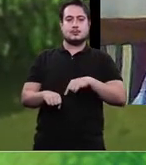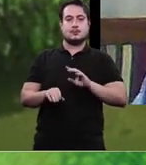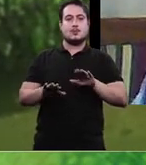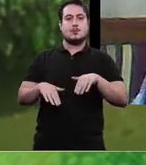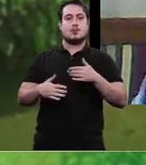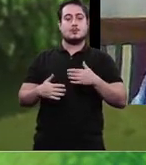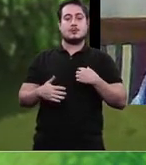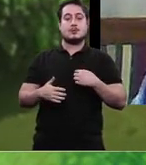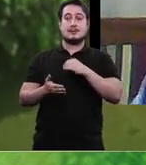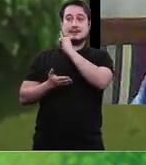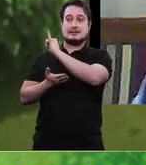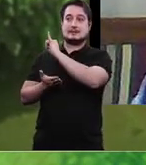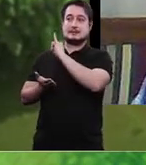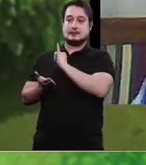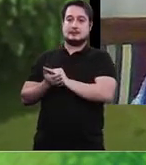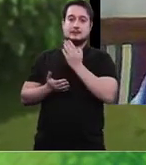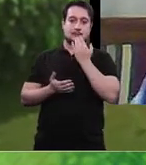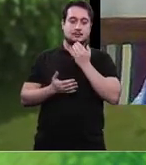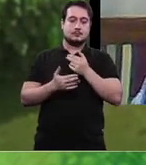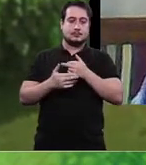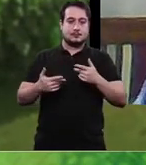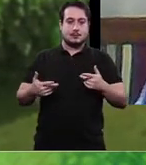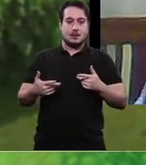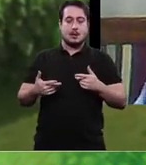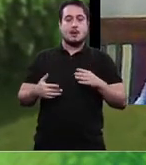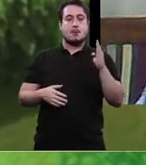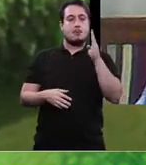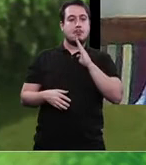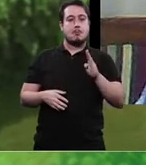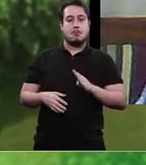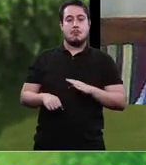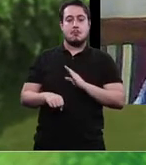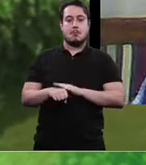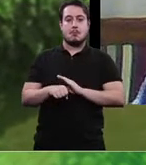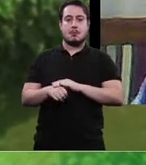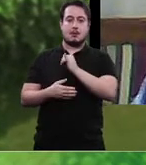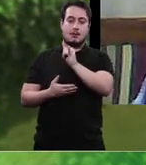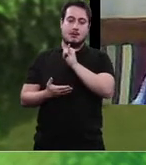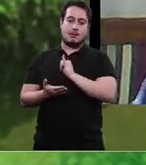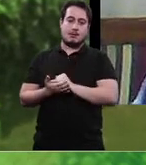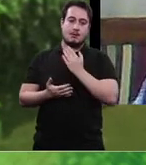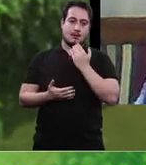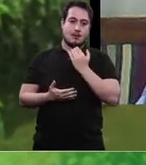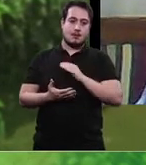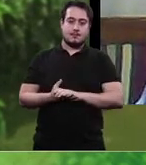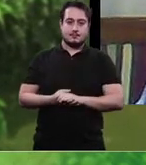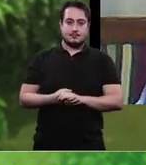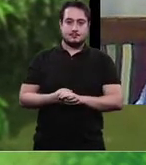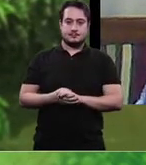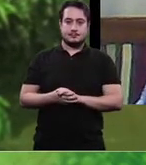éramos importadores de alimentos ainda, que o Brasil era um país importador de alimento, na época em que